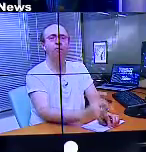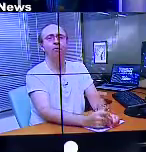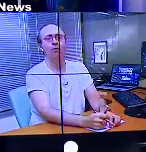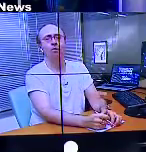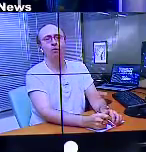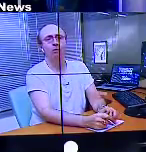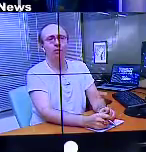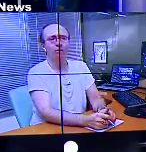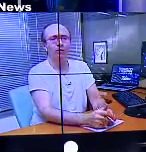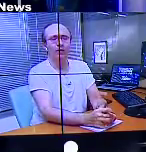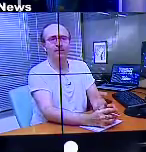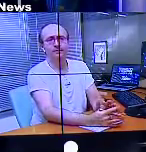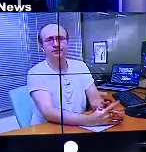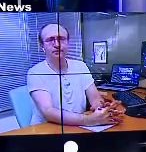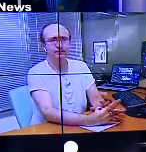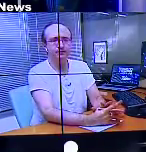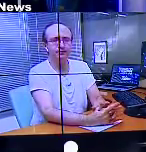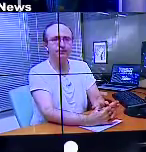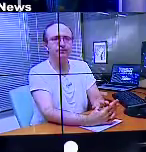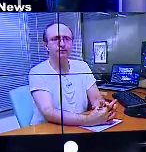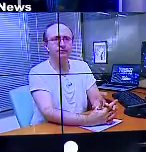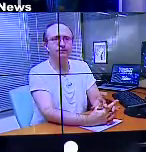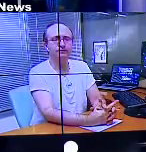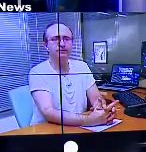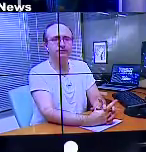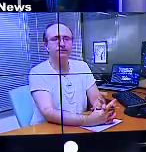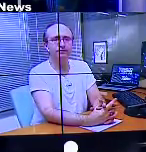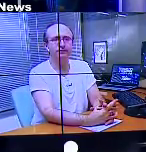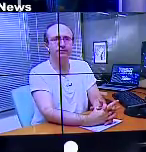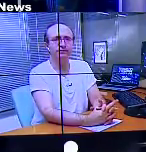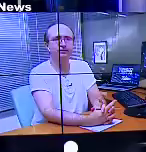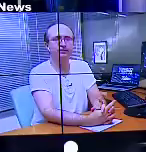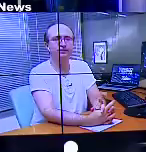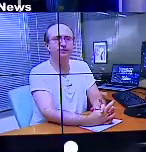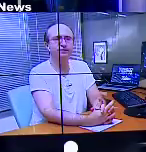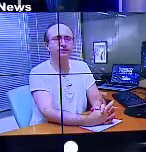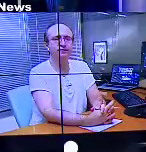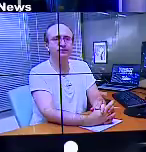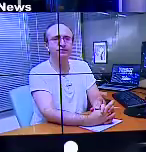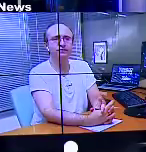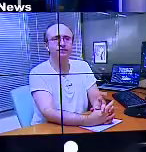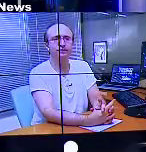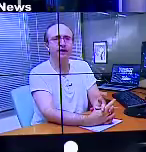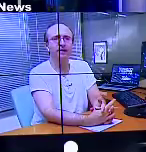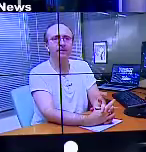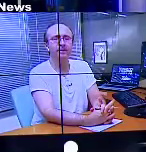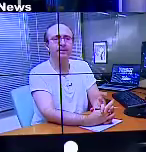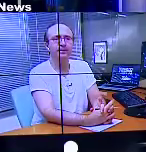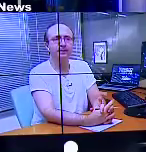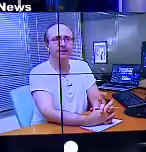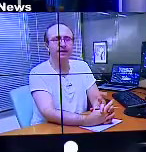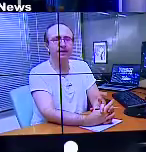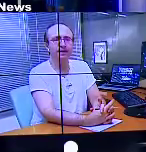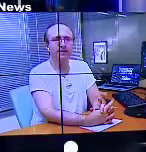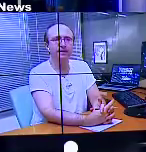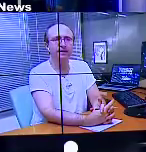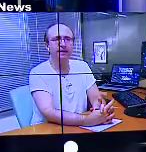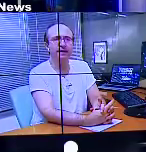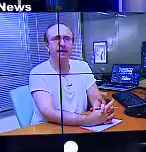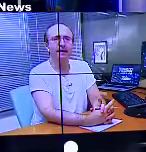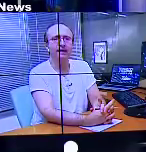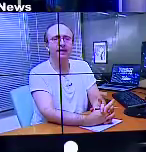primeira resposta que talvez houvesse um voto que poderia mudar. A gente tem alguma expectativa nesse sentido até o final do julgamento ou